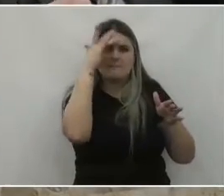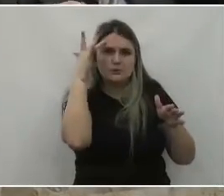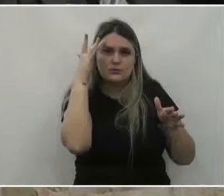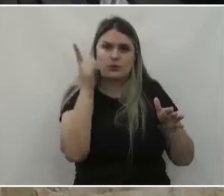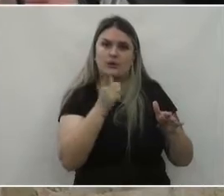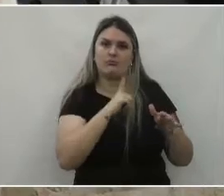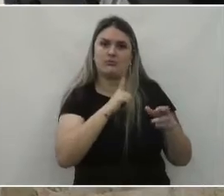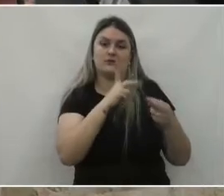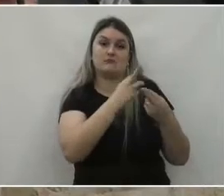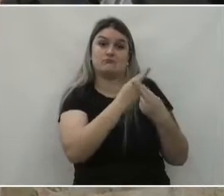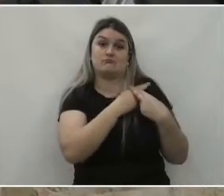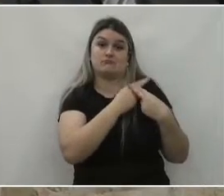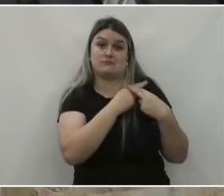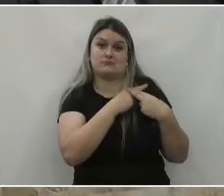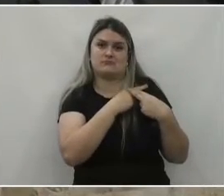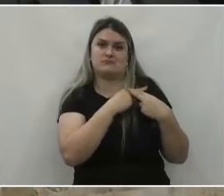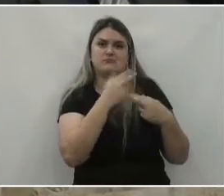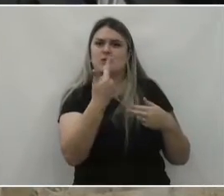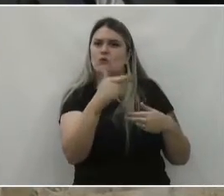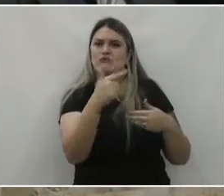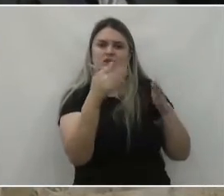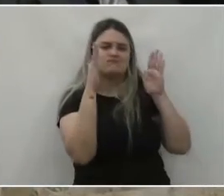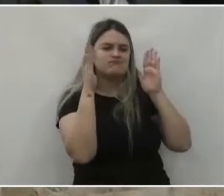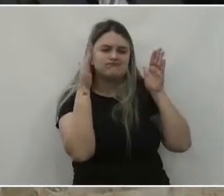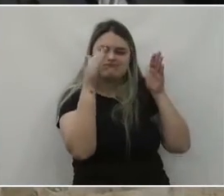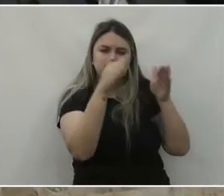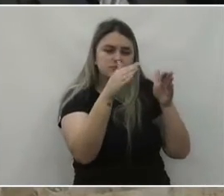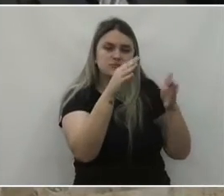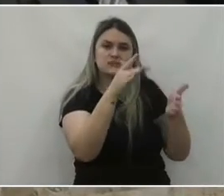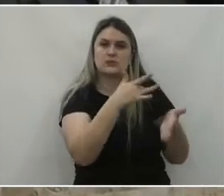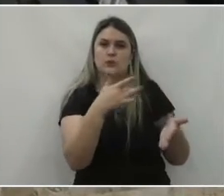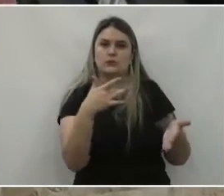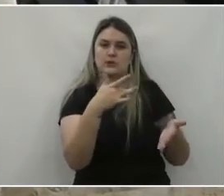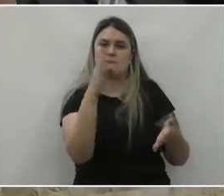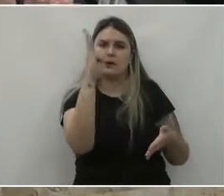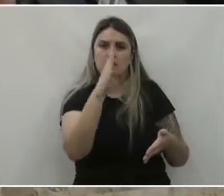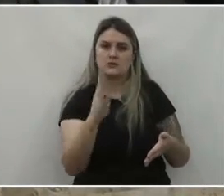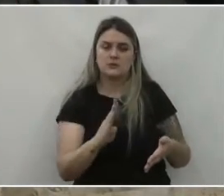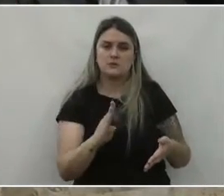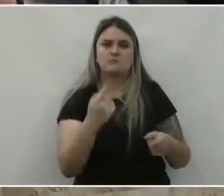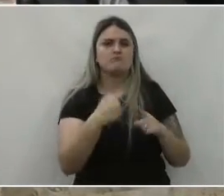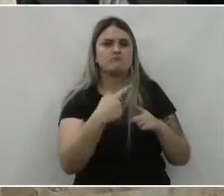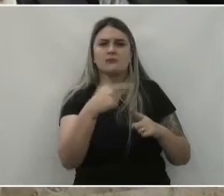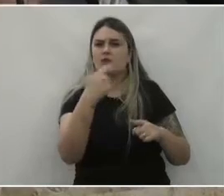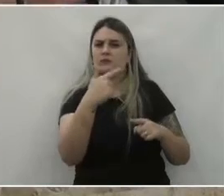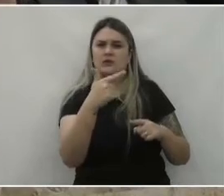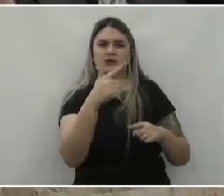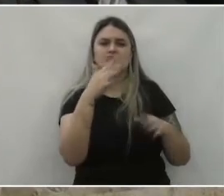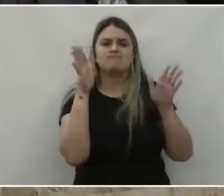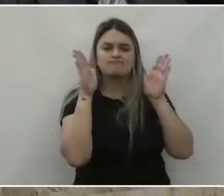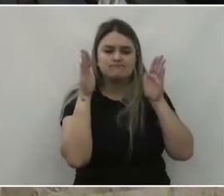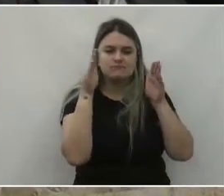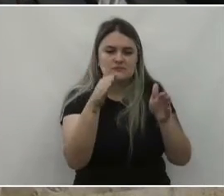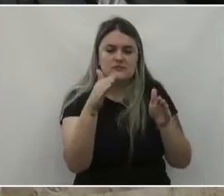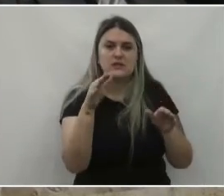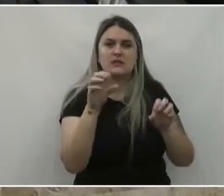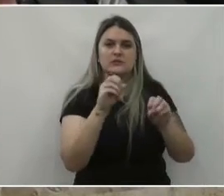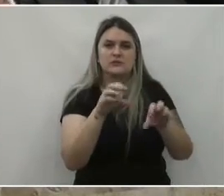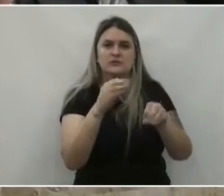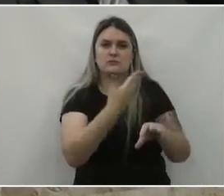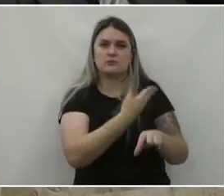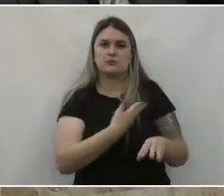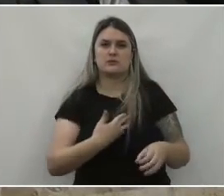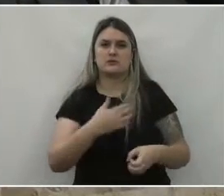responsáveis por todo o descaso com a saúde pública no Brasil por todo o descaso com educação pública no Paraná